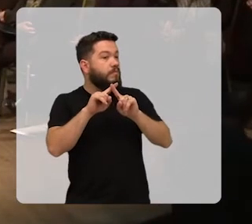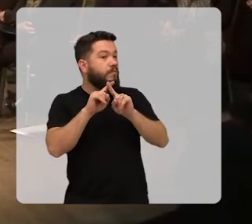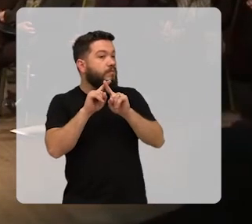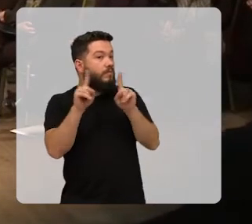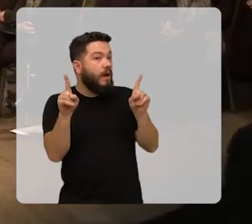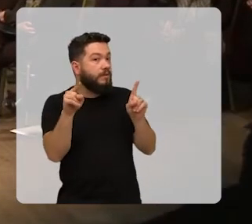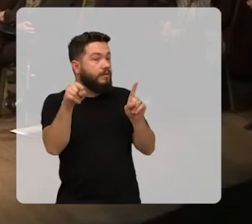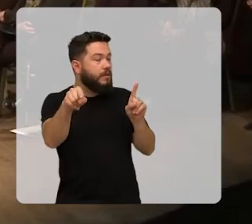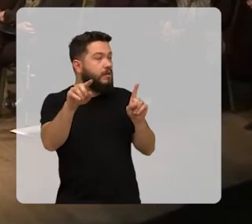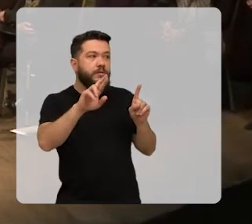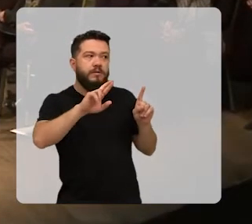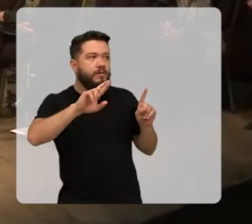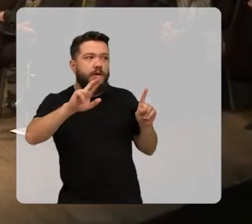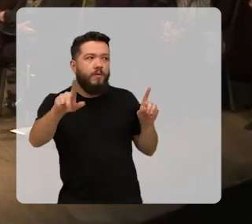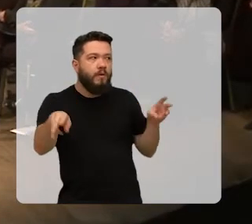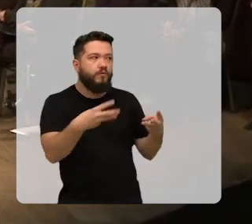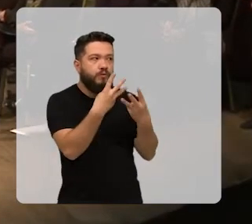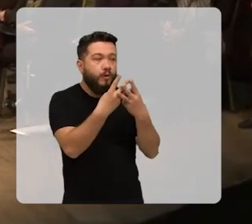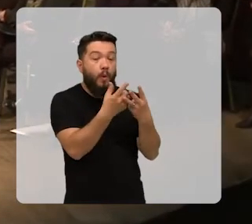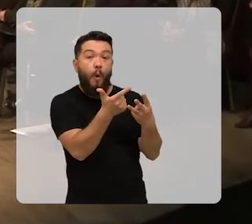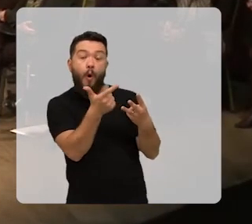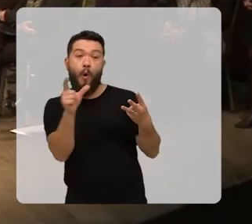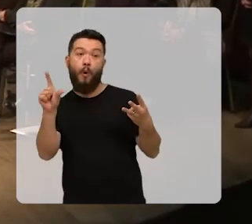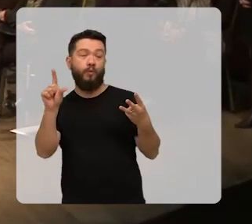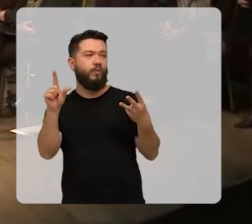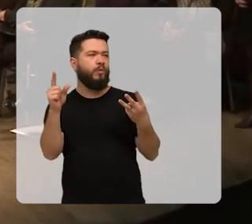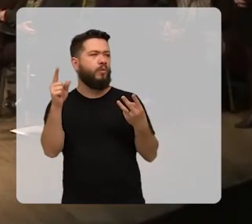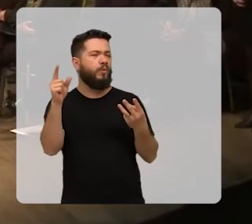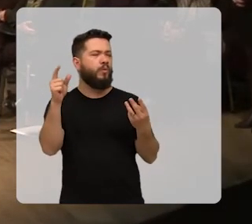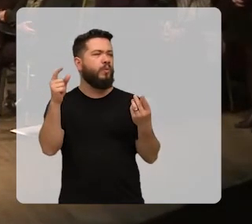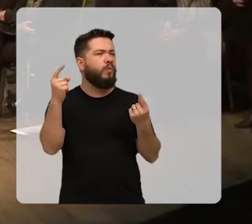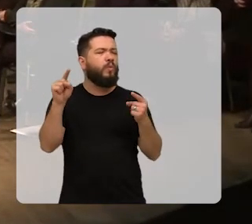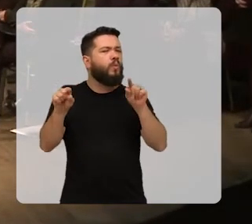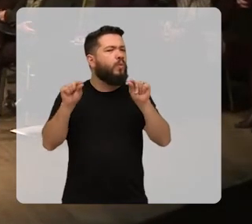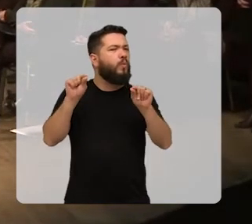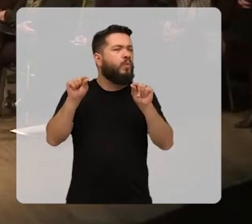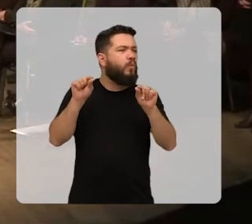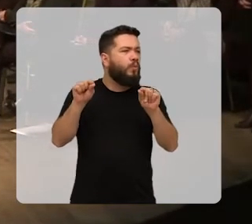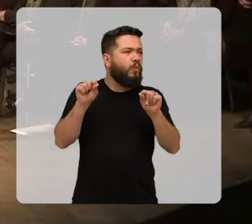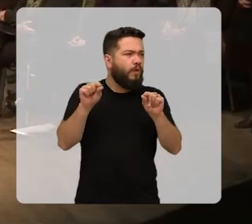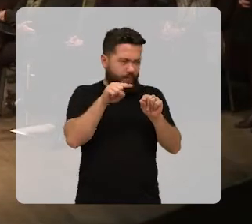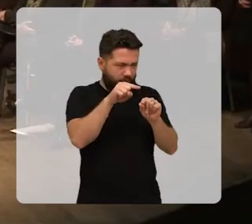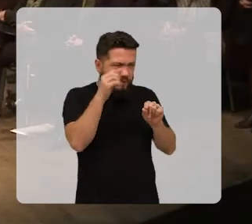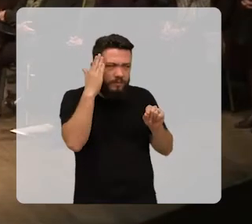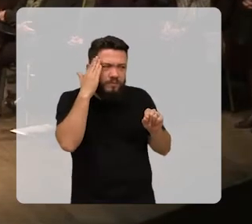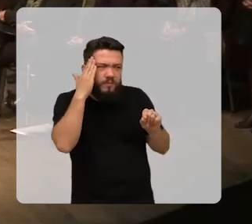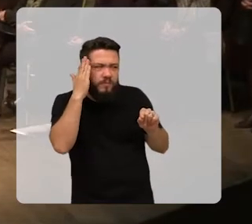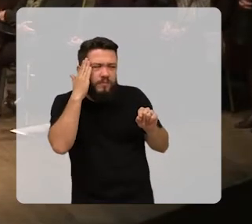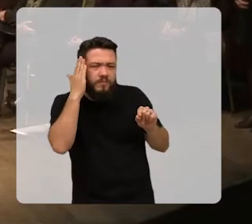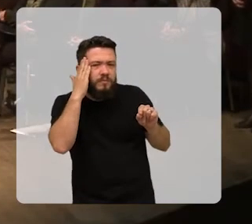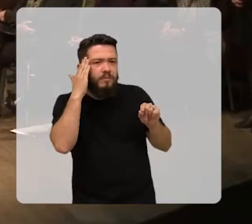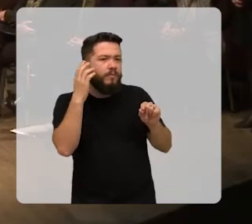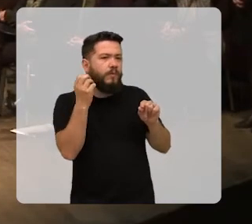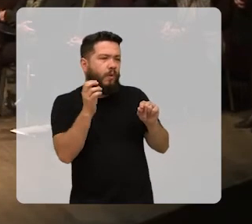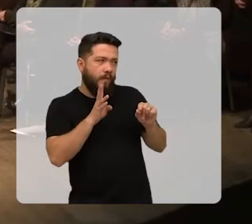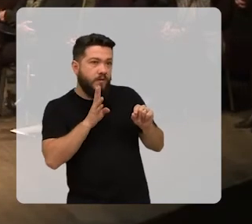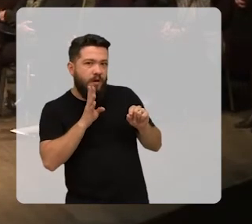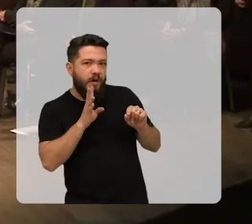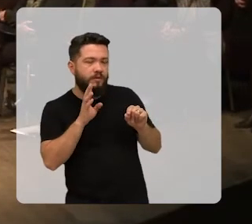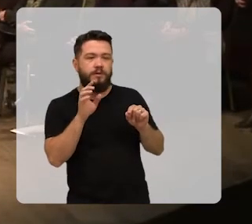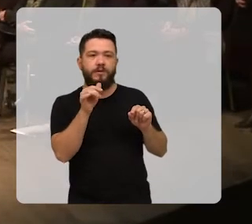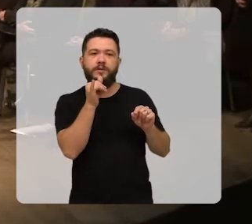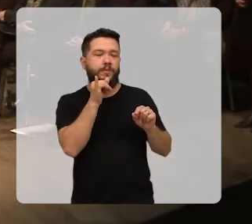da comunidade judaica a senhora soube e teve conhecimento de prisioneiros